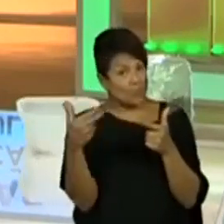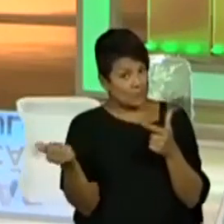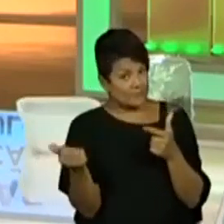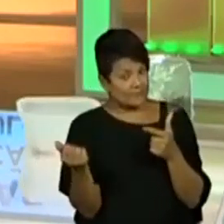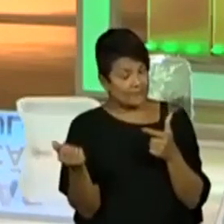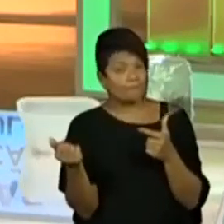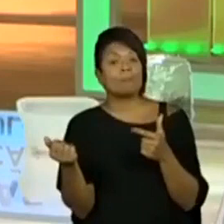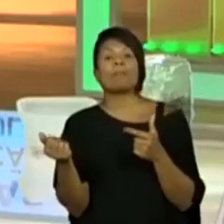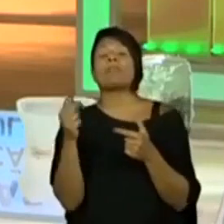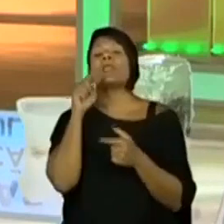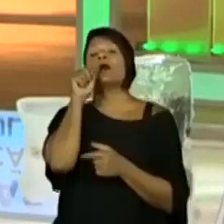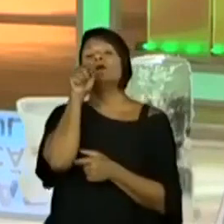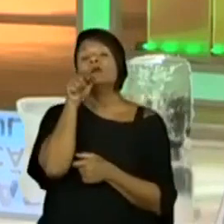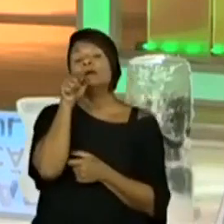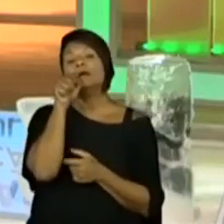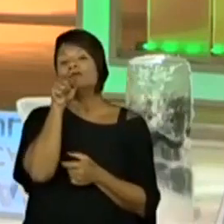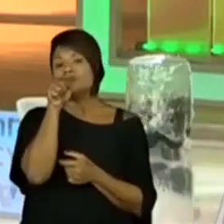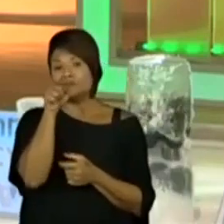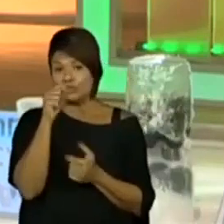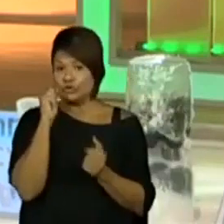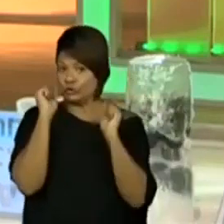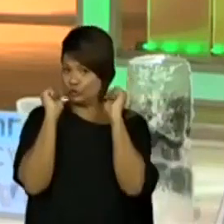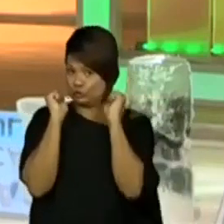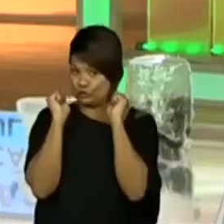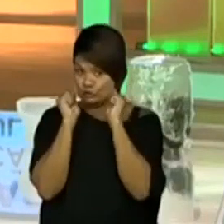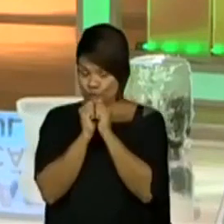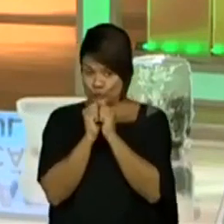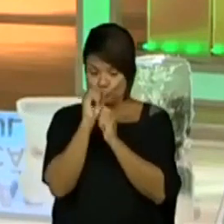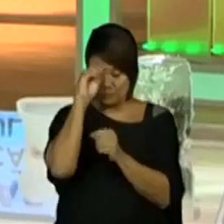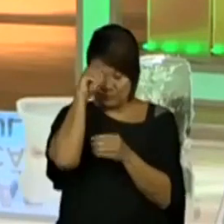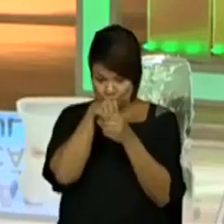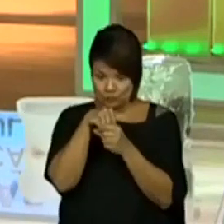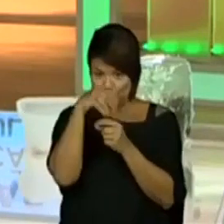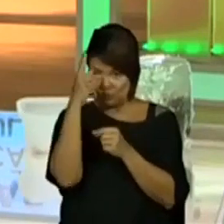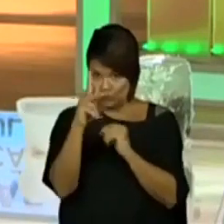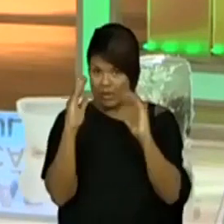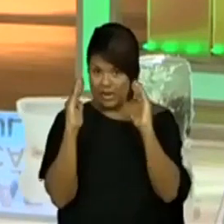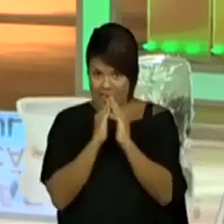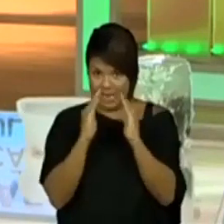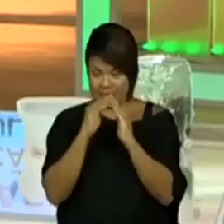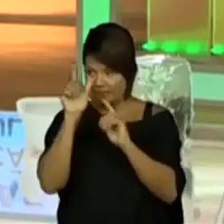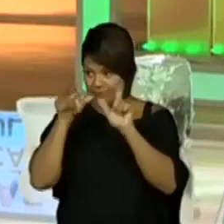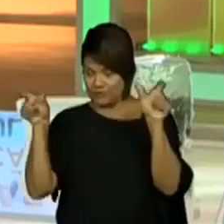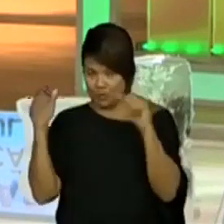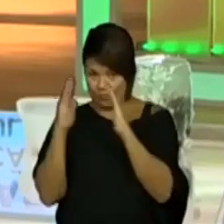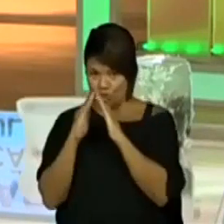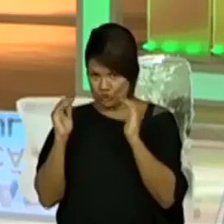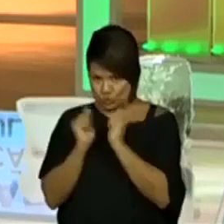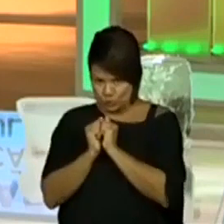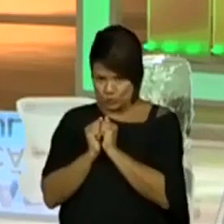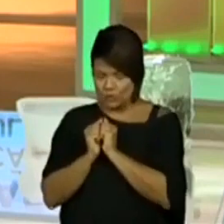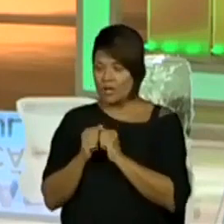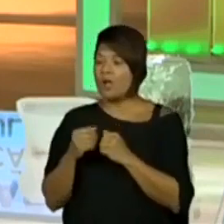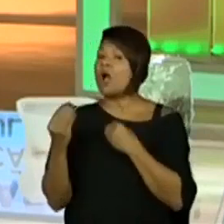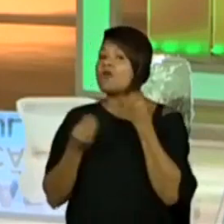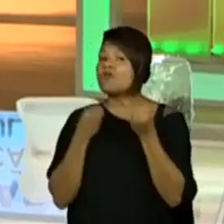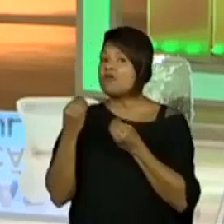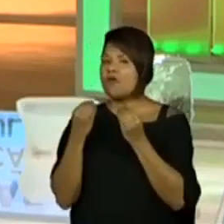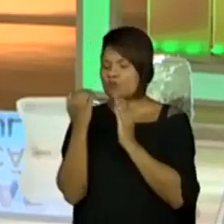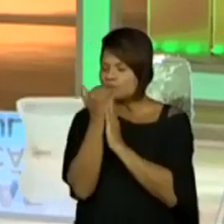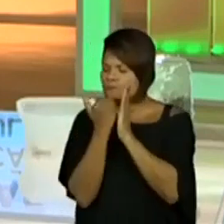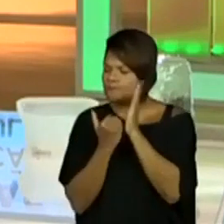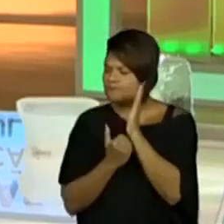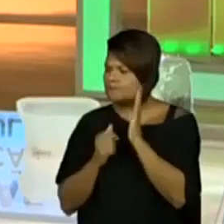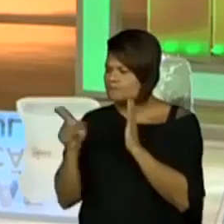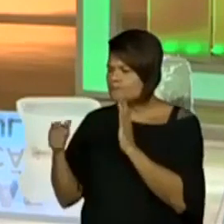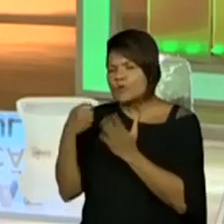planejar, juntamente com as pessoas que moram aí com você, formas de combater o desperdício da água.